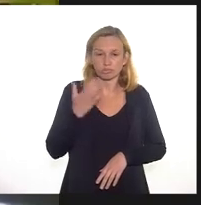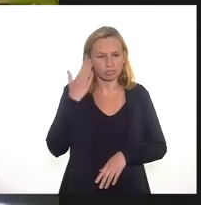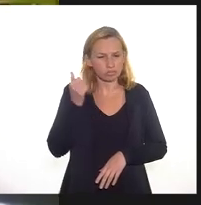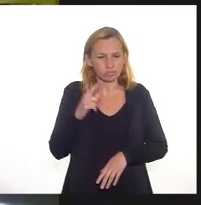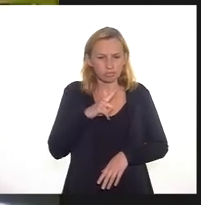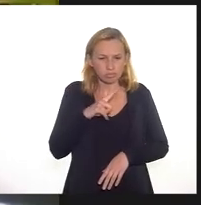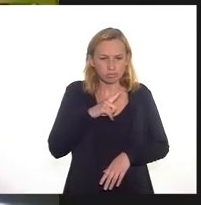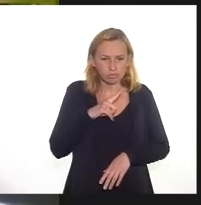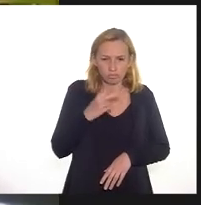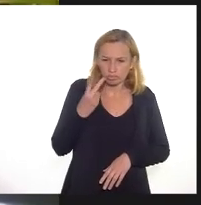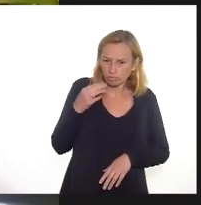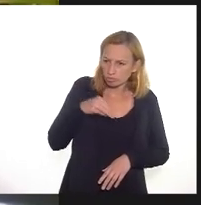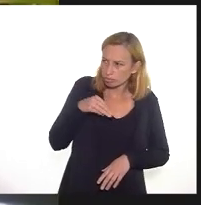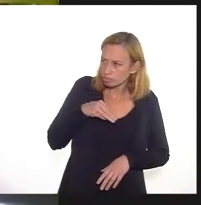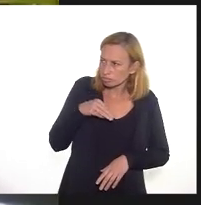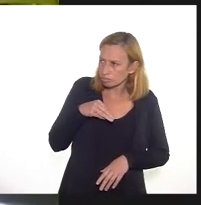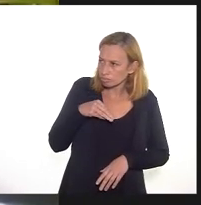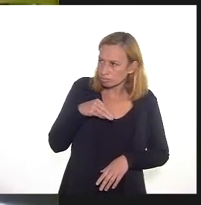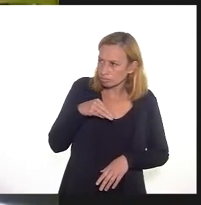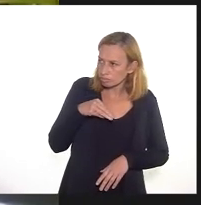temos 2 minutinhos.